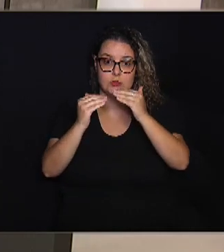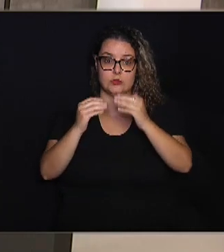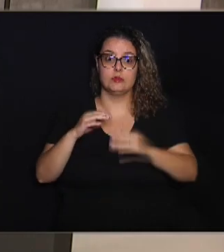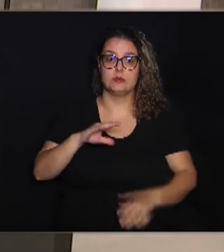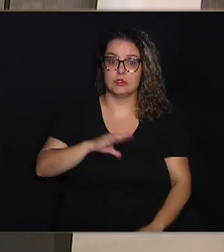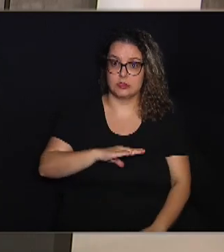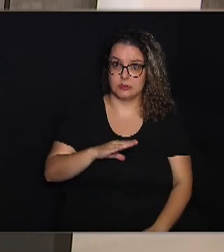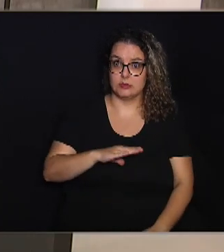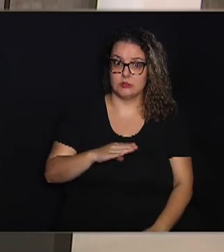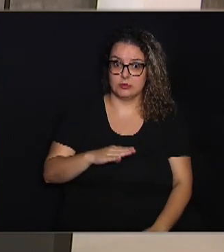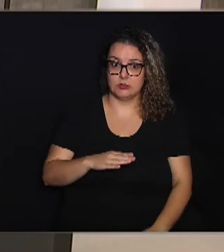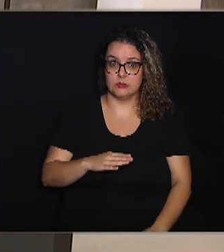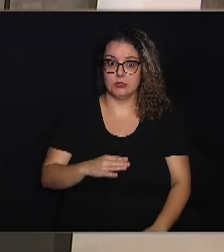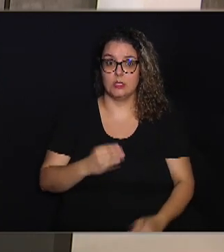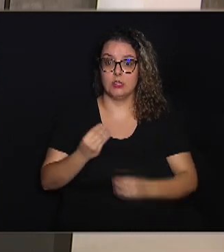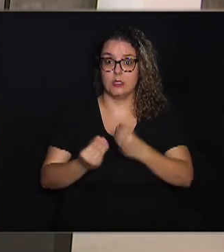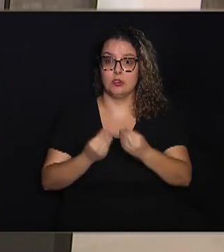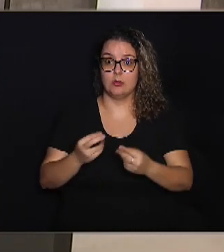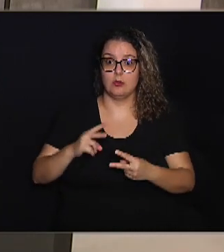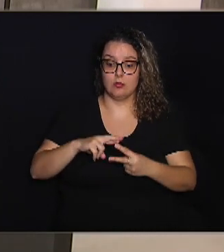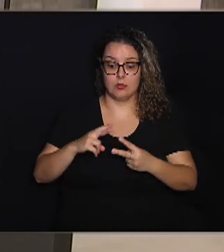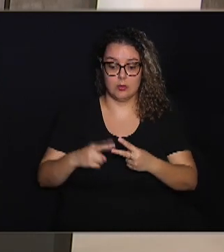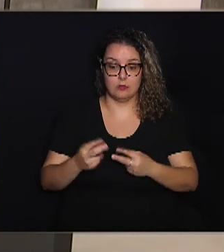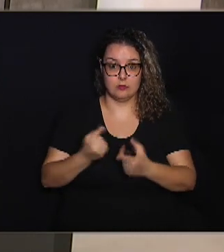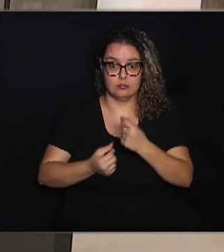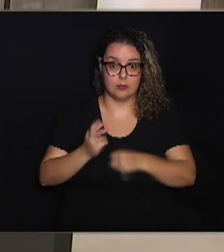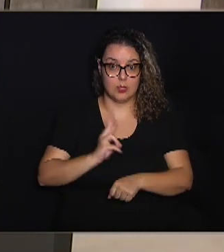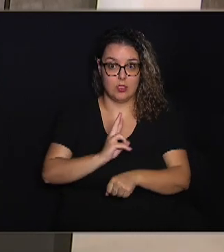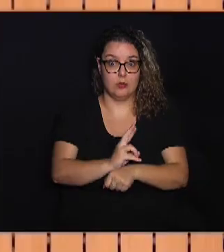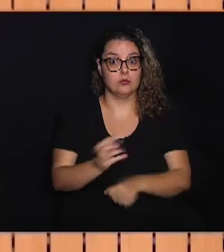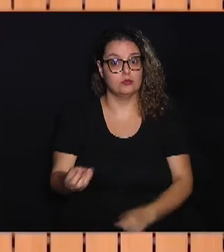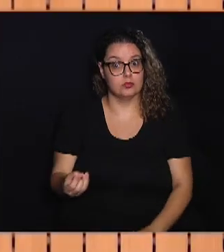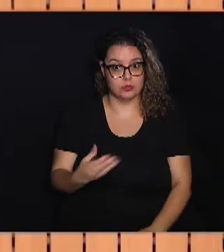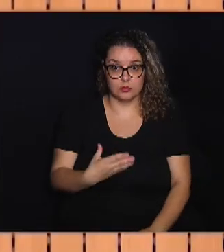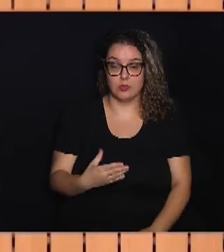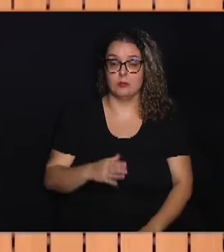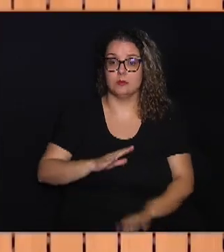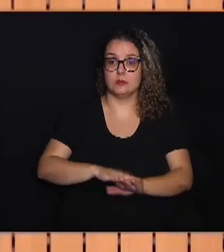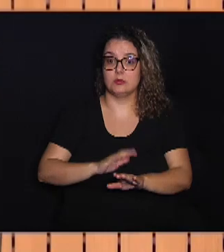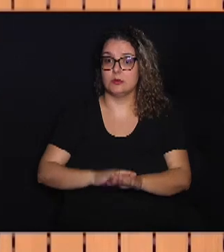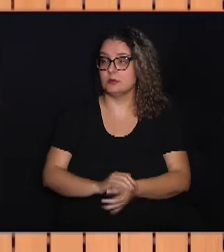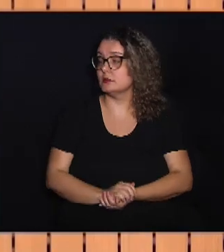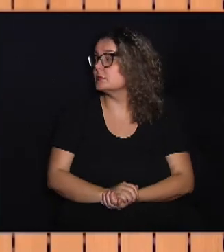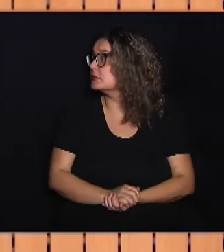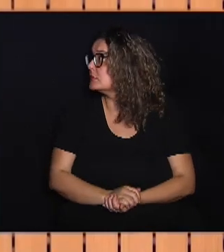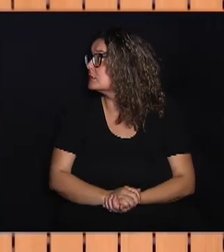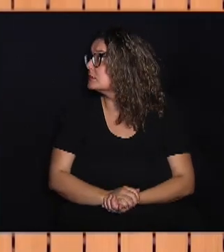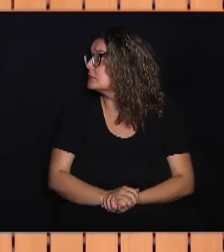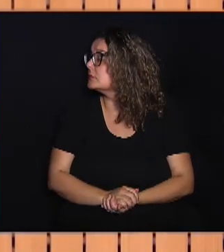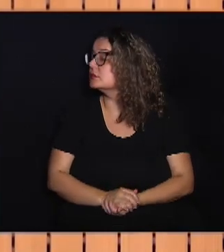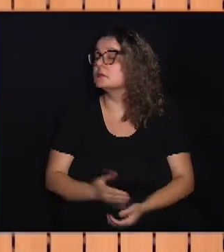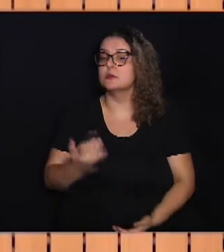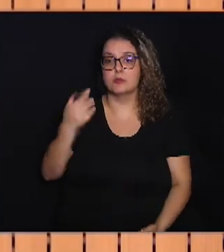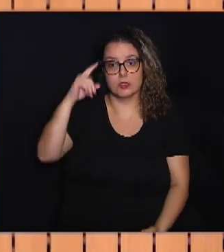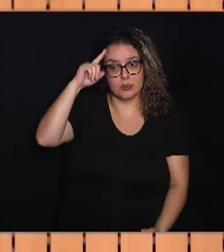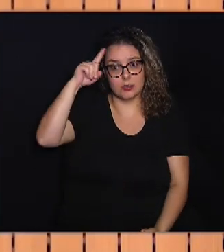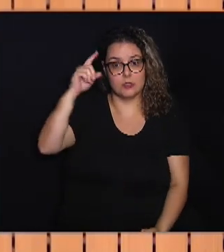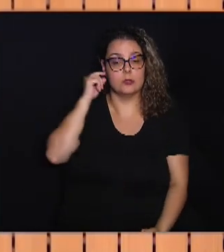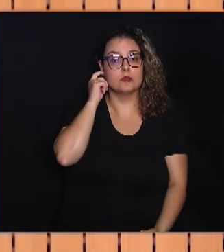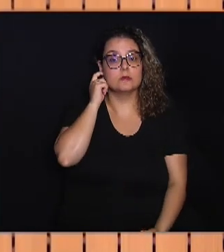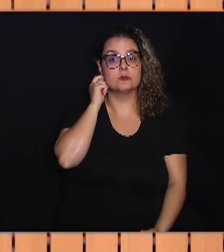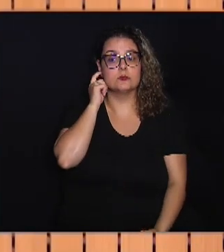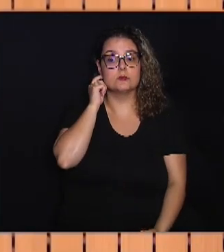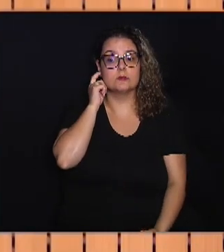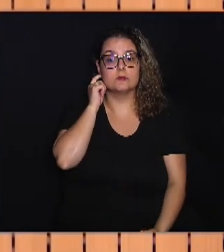cidades e como tirar recursos para financiar novas ações. Há alguns dias, os jornais